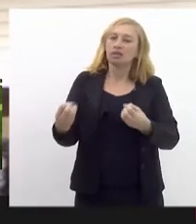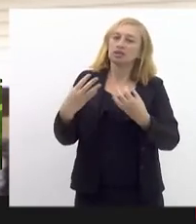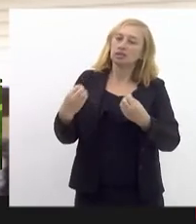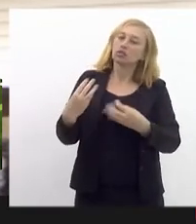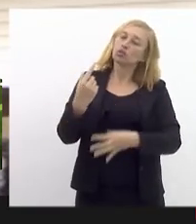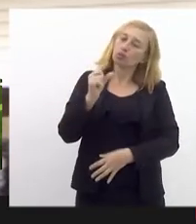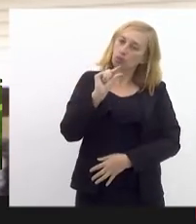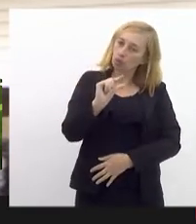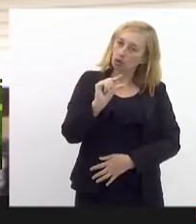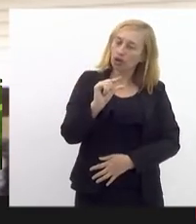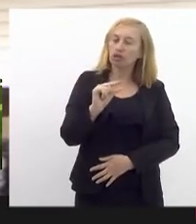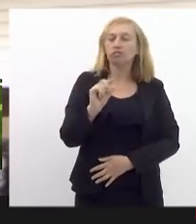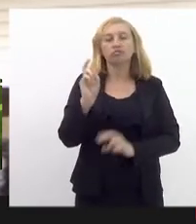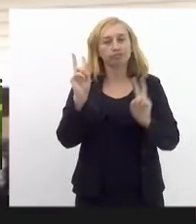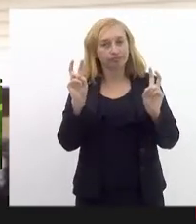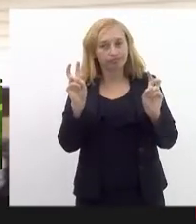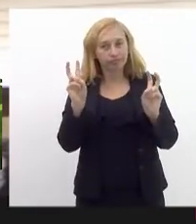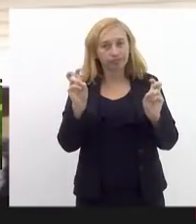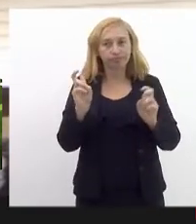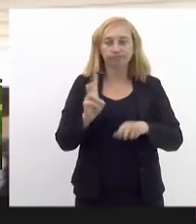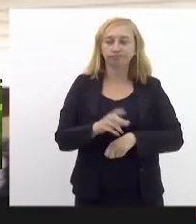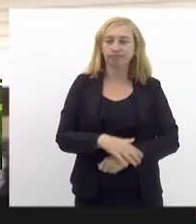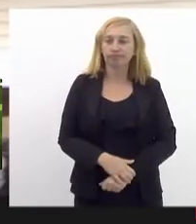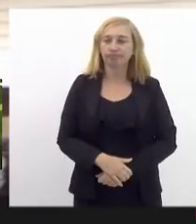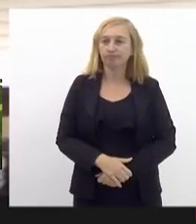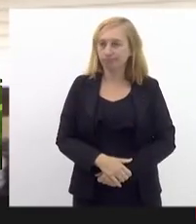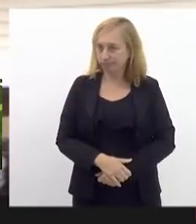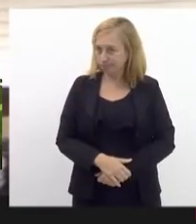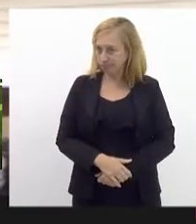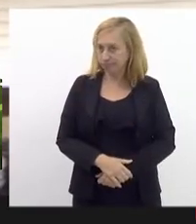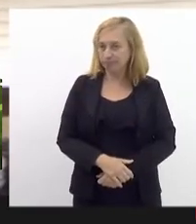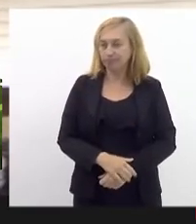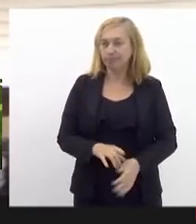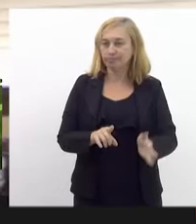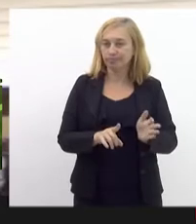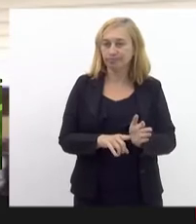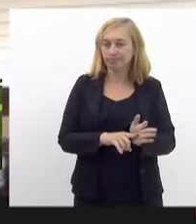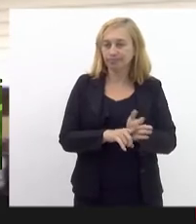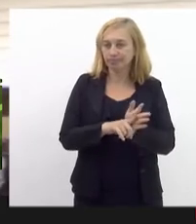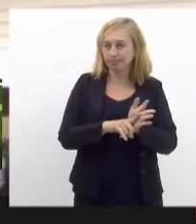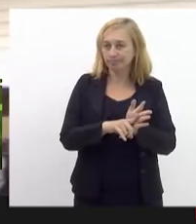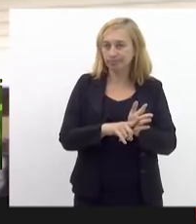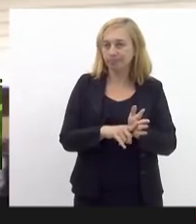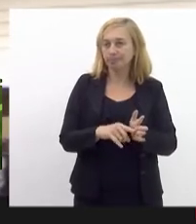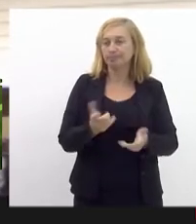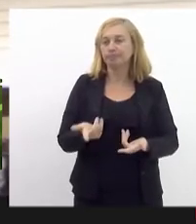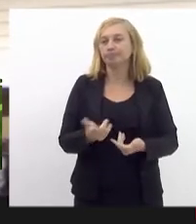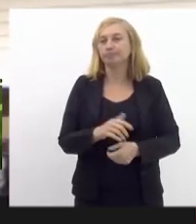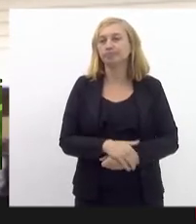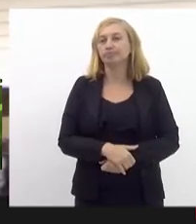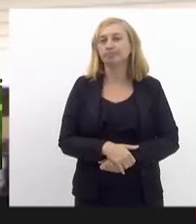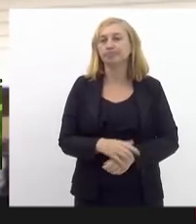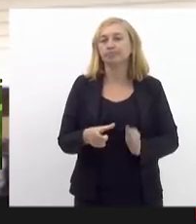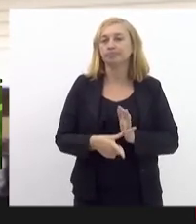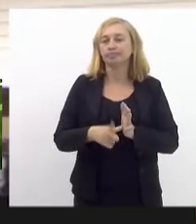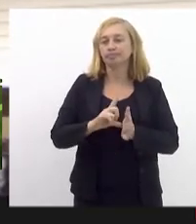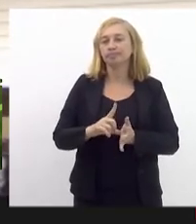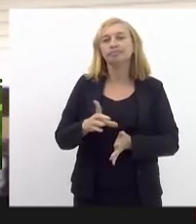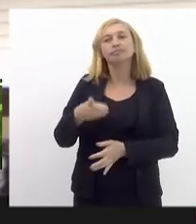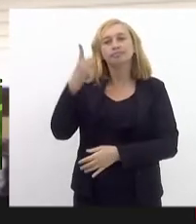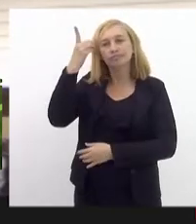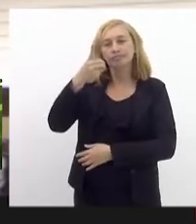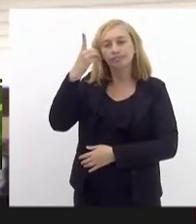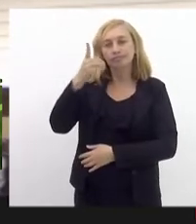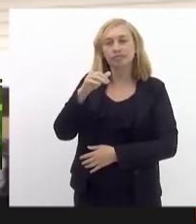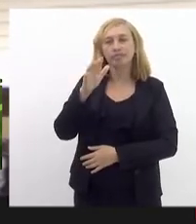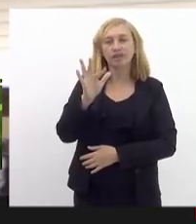né? Então, na verdade, como pesquisador, mas também como diretor da FAPERJ,